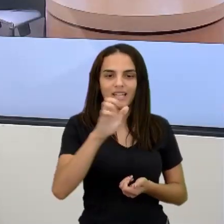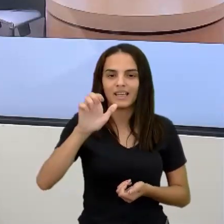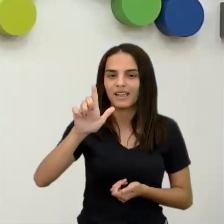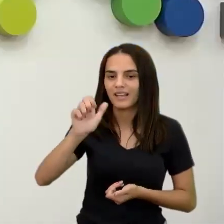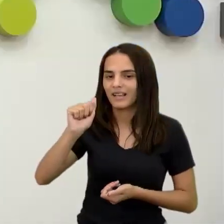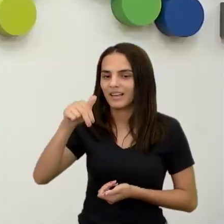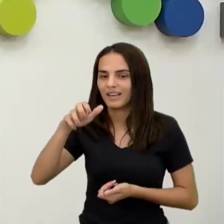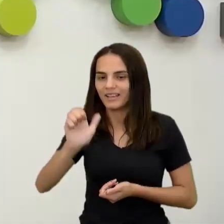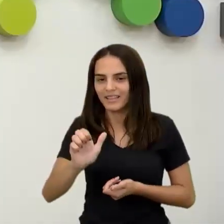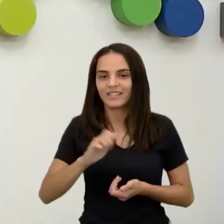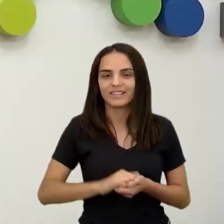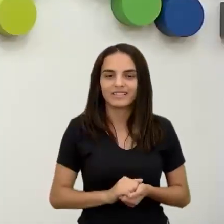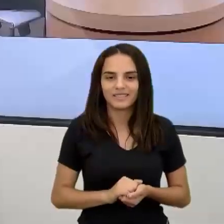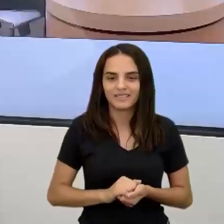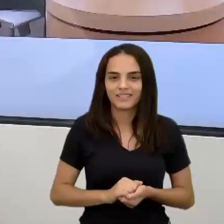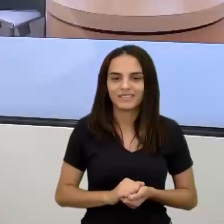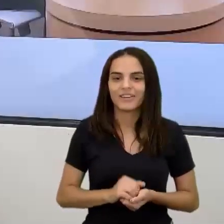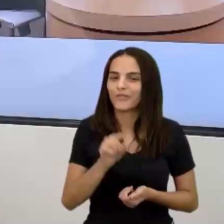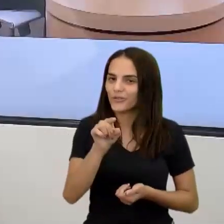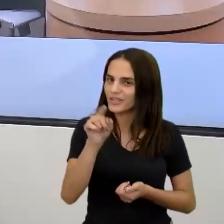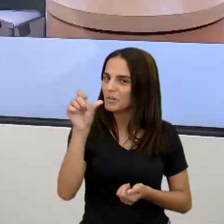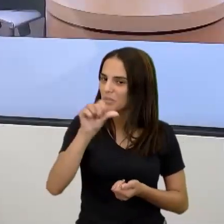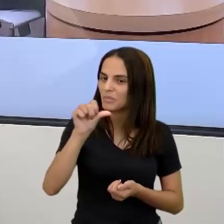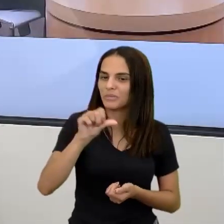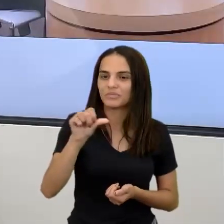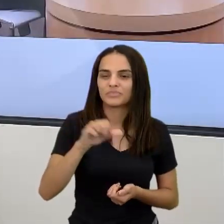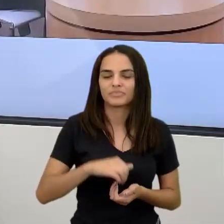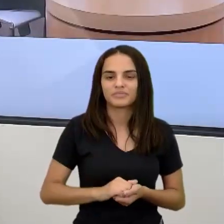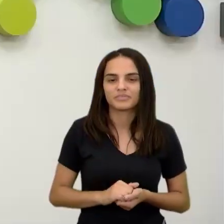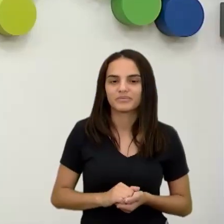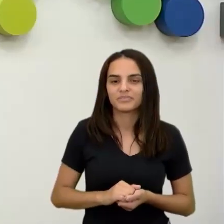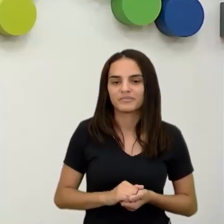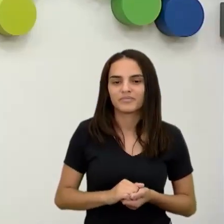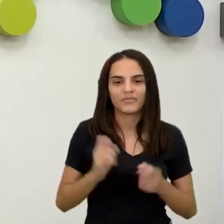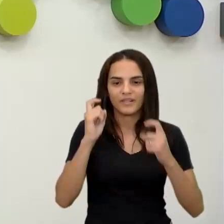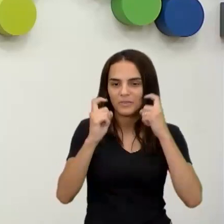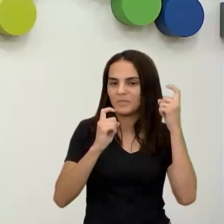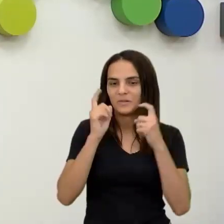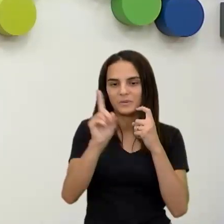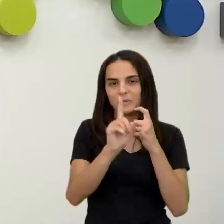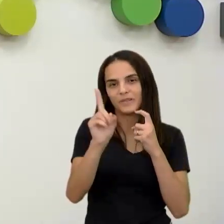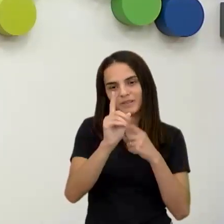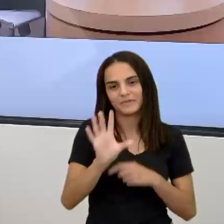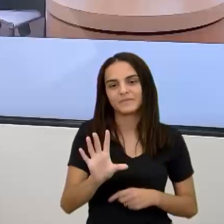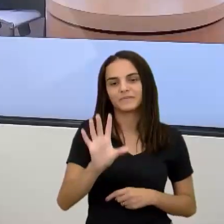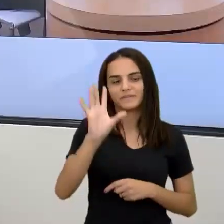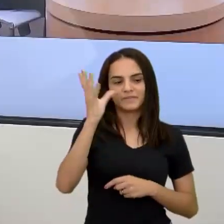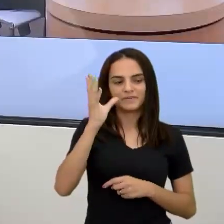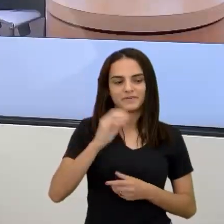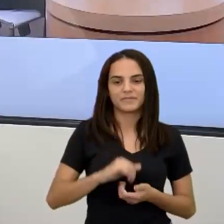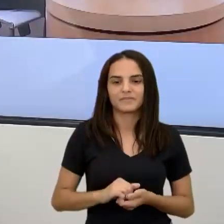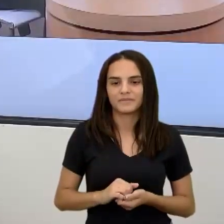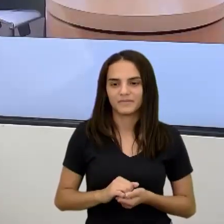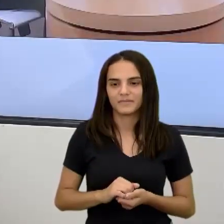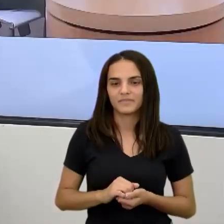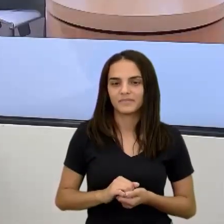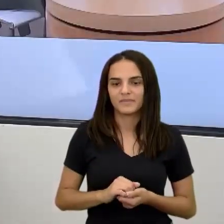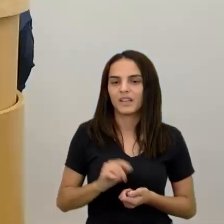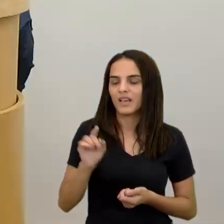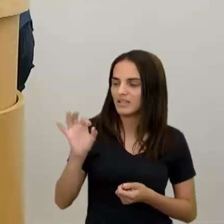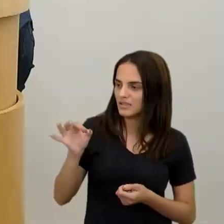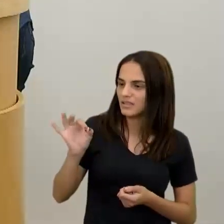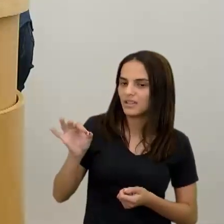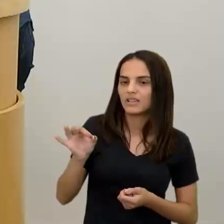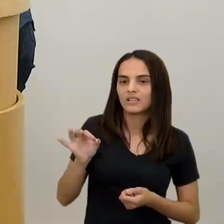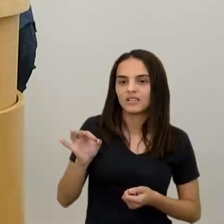agora. Isso, eu espero que esteja. Você mandou mal, tá? Muito bem. Então não se preocupe, Daniel, acontece. Não se preocupe. E às vezes é isso mesmo, Pro.